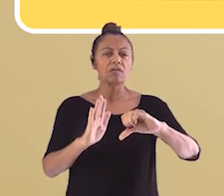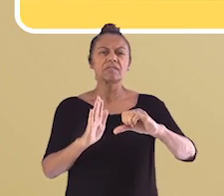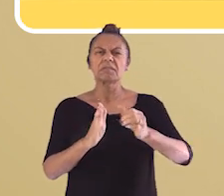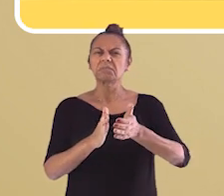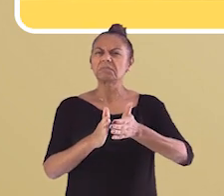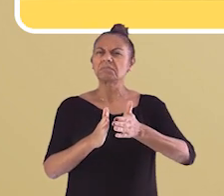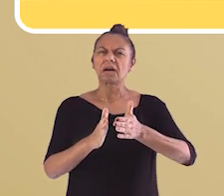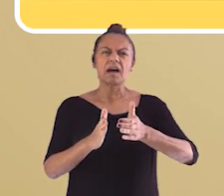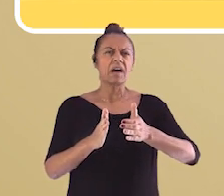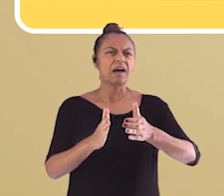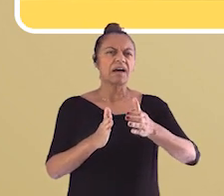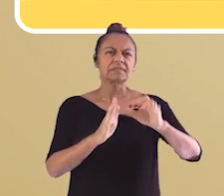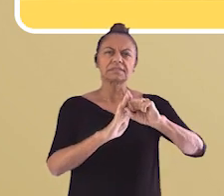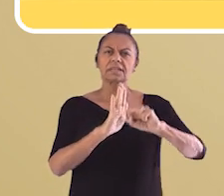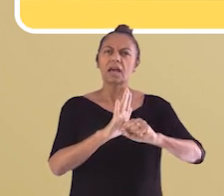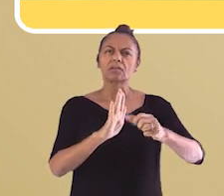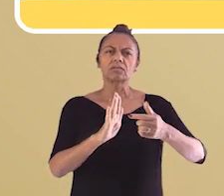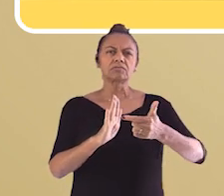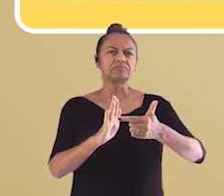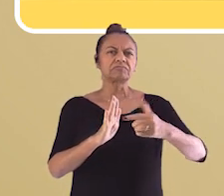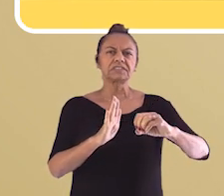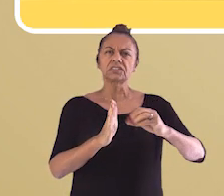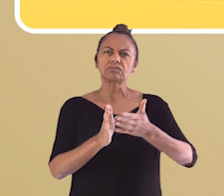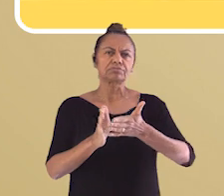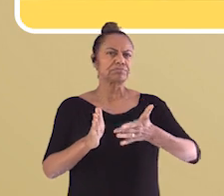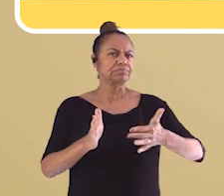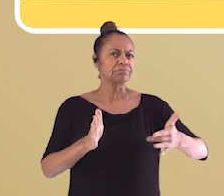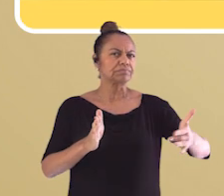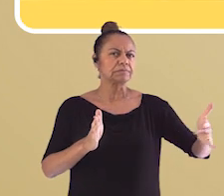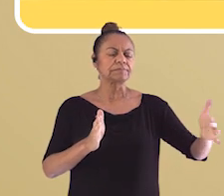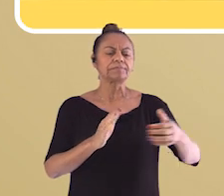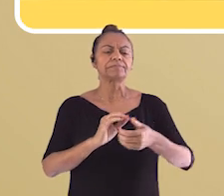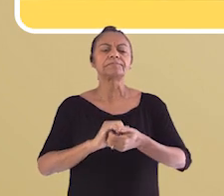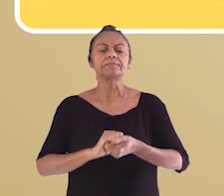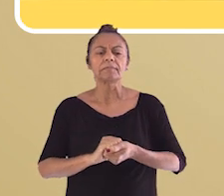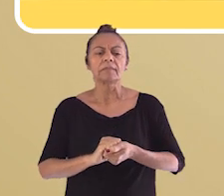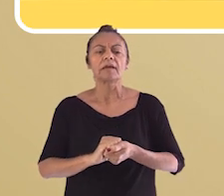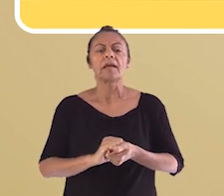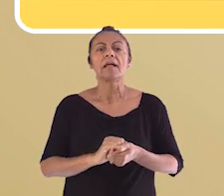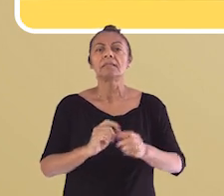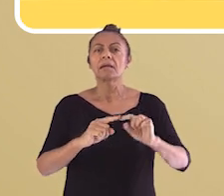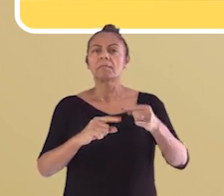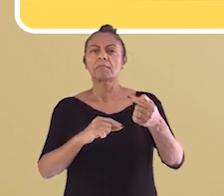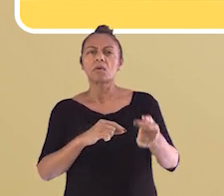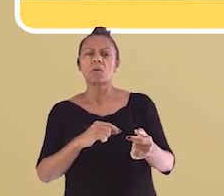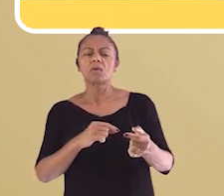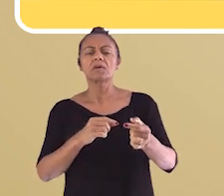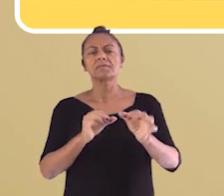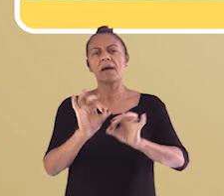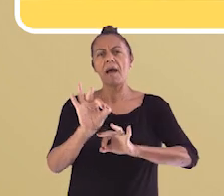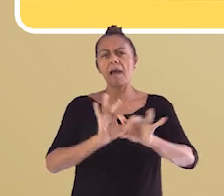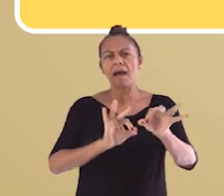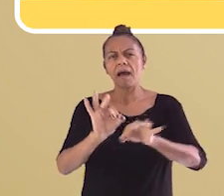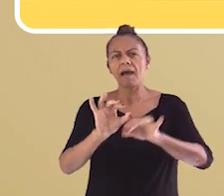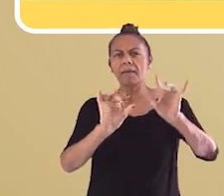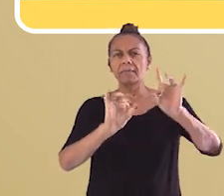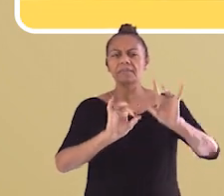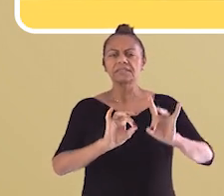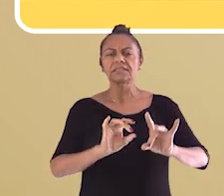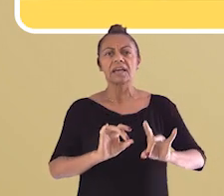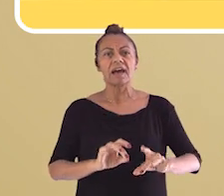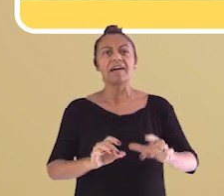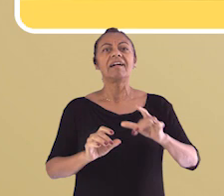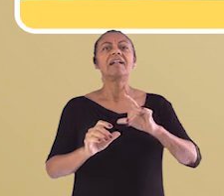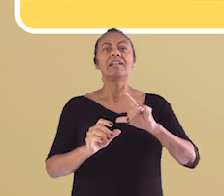XX, através da adoção de máquinas e motores mais sofisticados e equipamentos movidos à